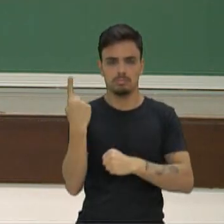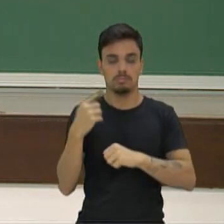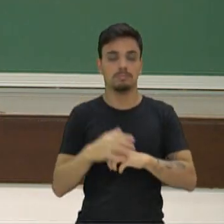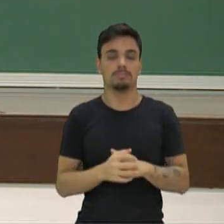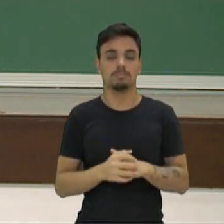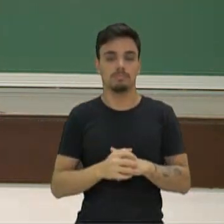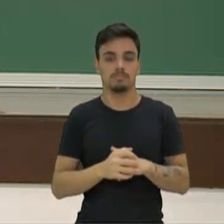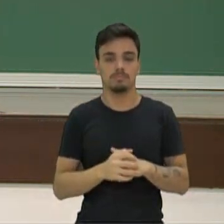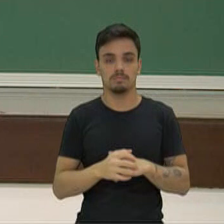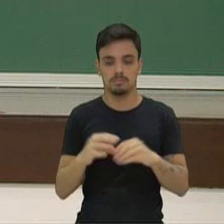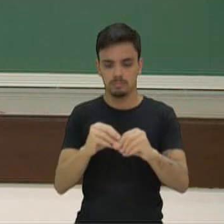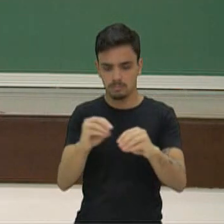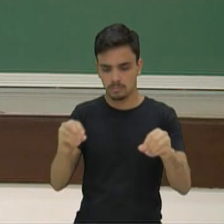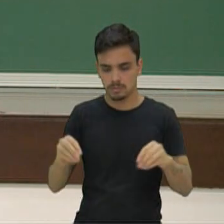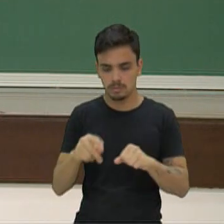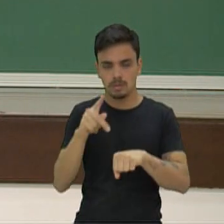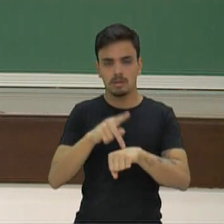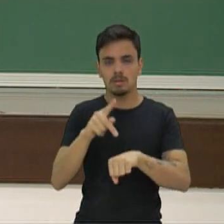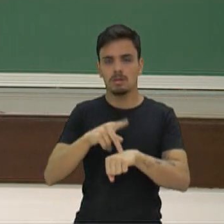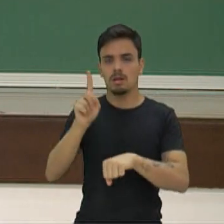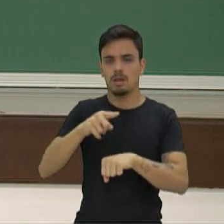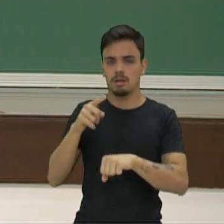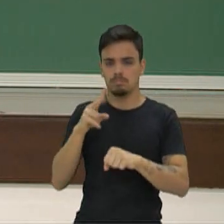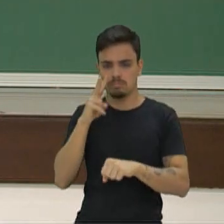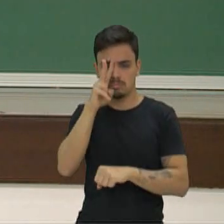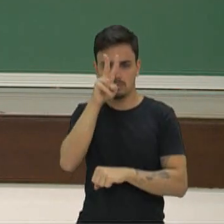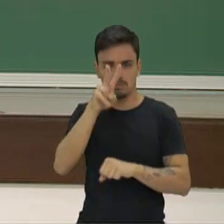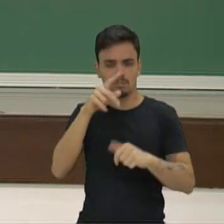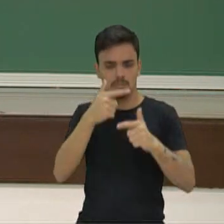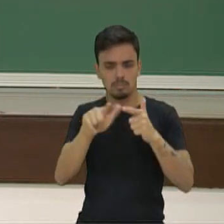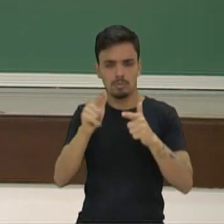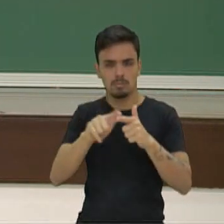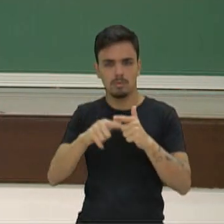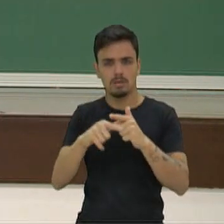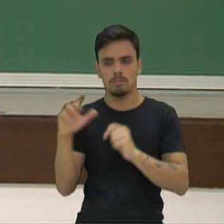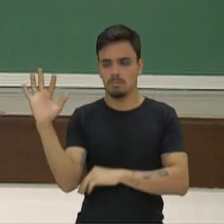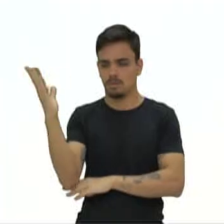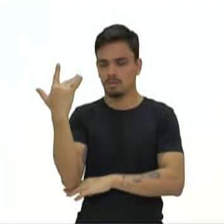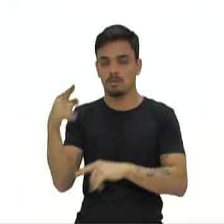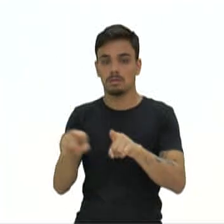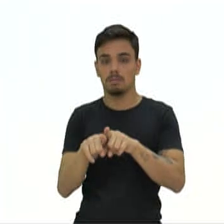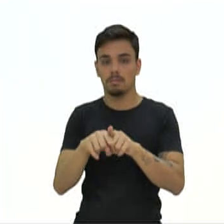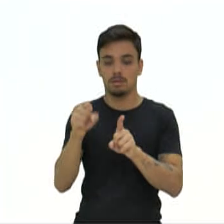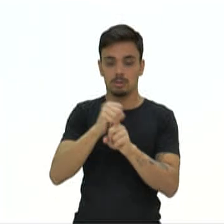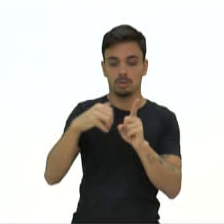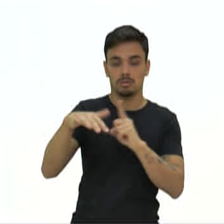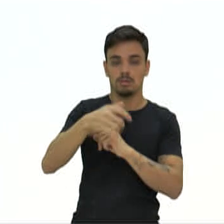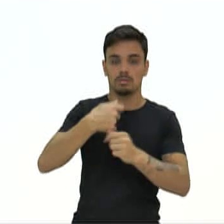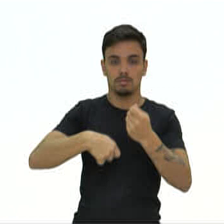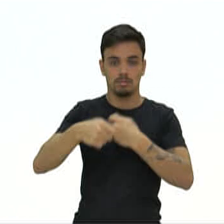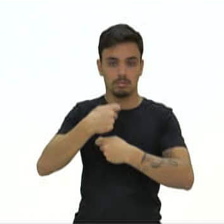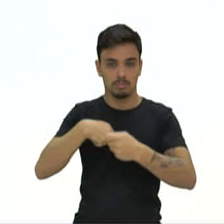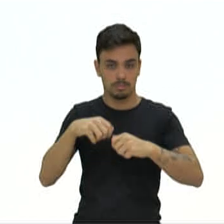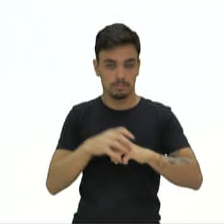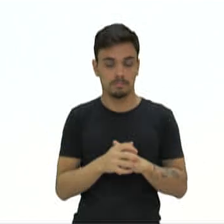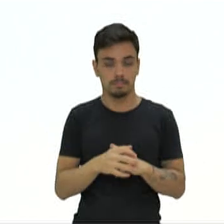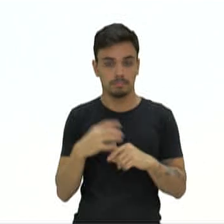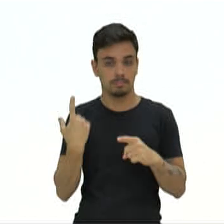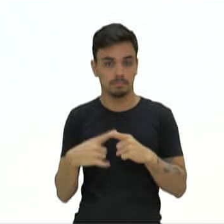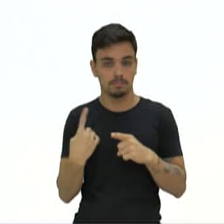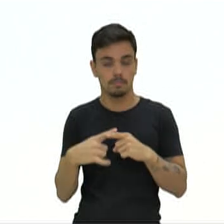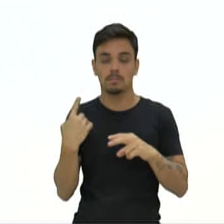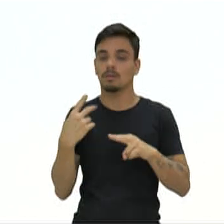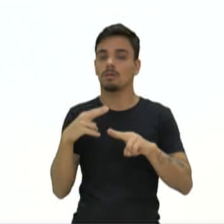A erosão dos solos é um grave problema ambiental e socioeconômico. Por quê? Perde-se comida, né? A intensidade